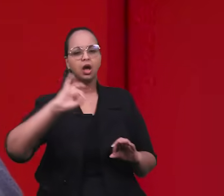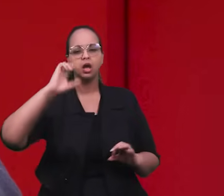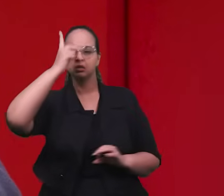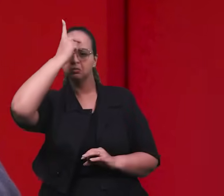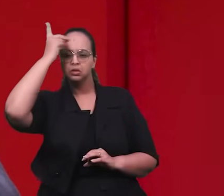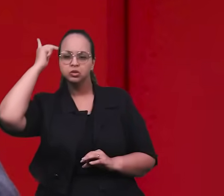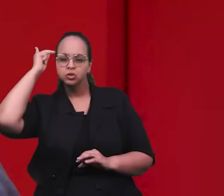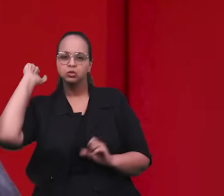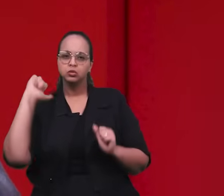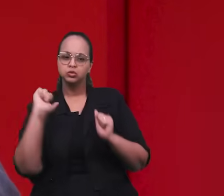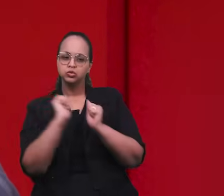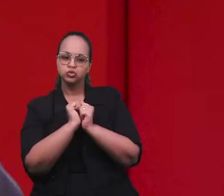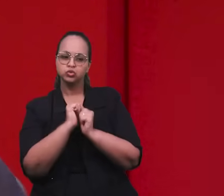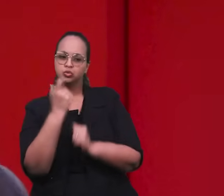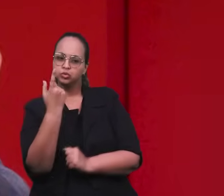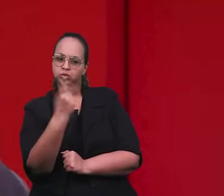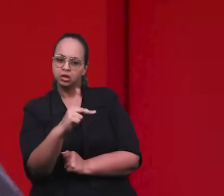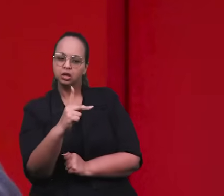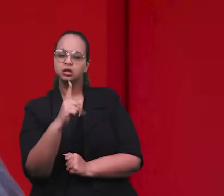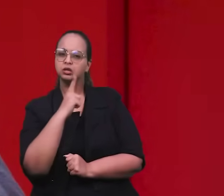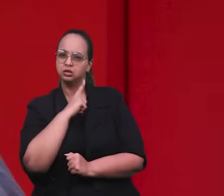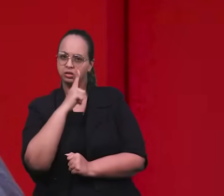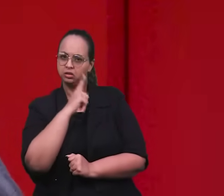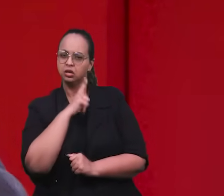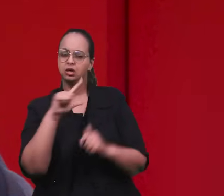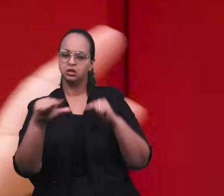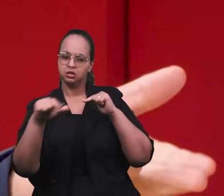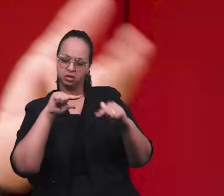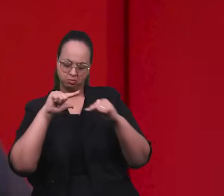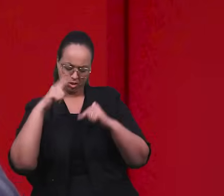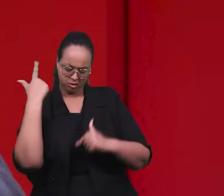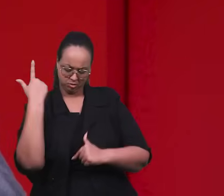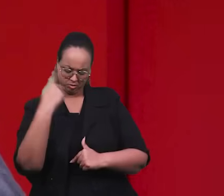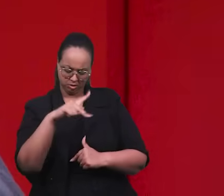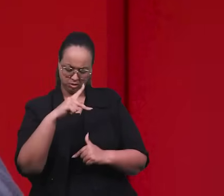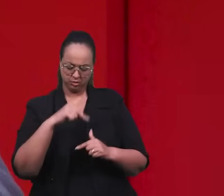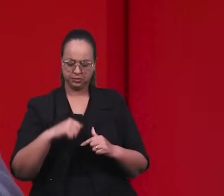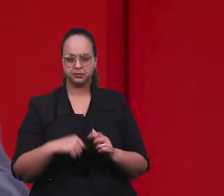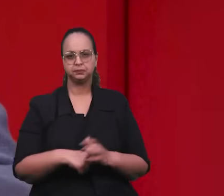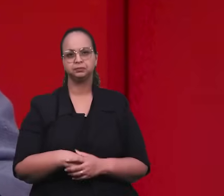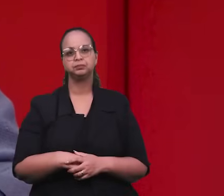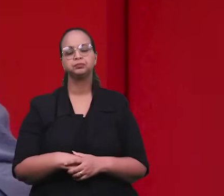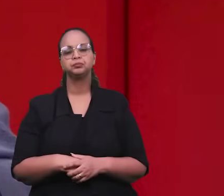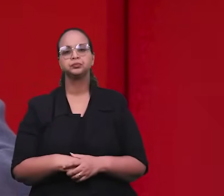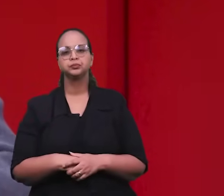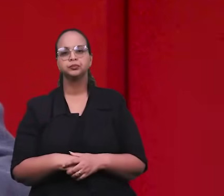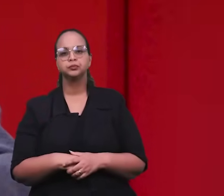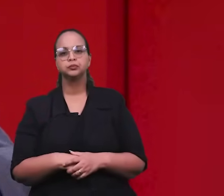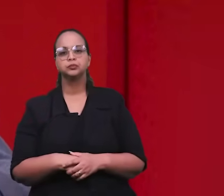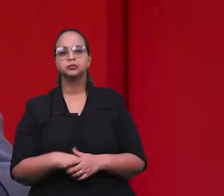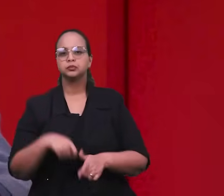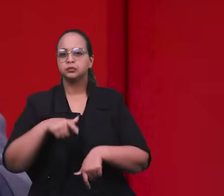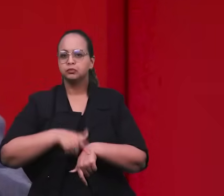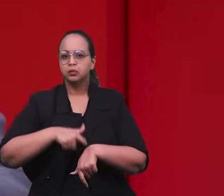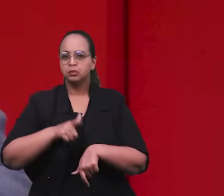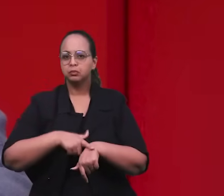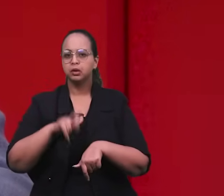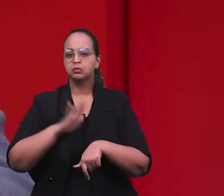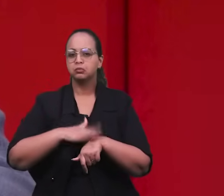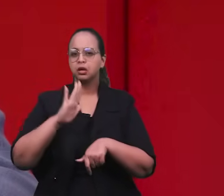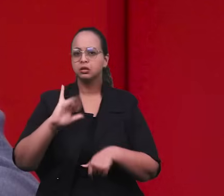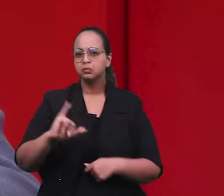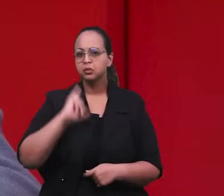ali, aqueles que estão junto com ele, para os trabalhos que serão realizados ali nesse momento, que é